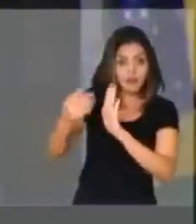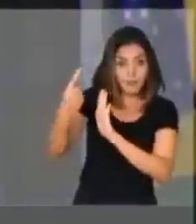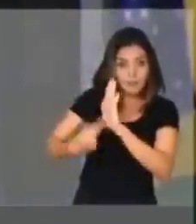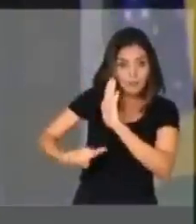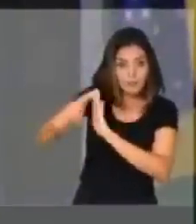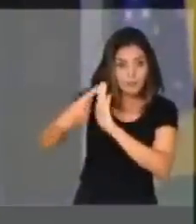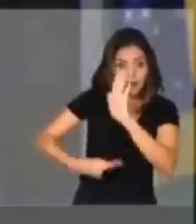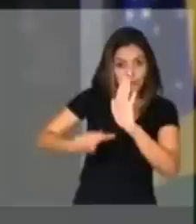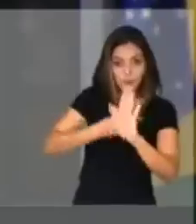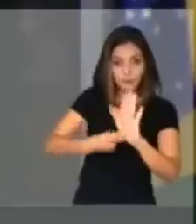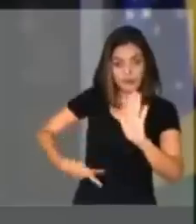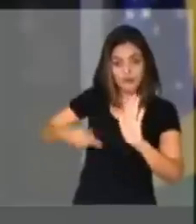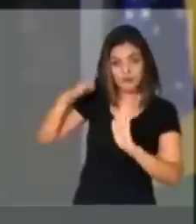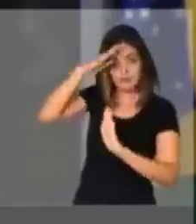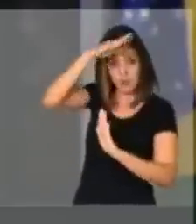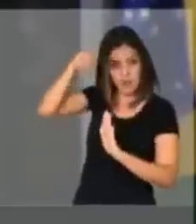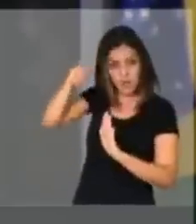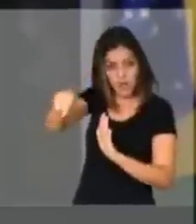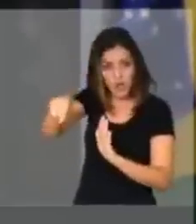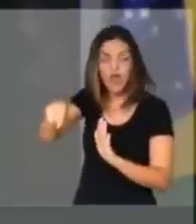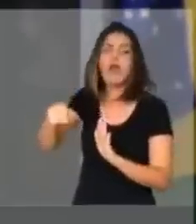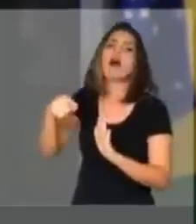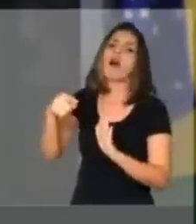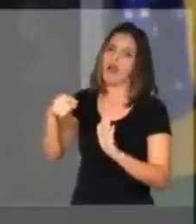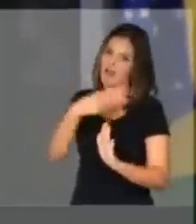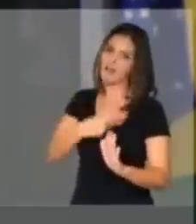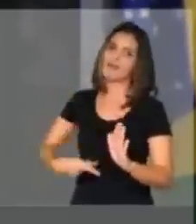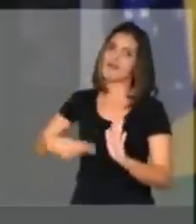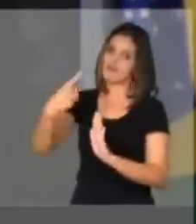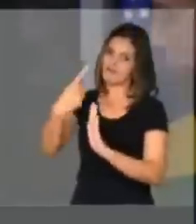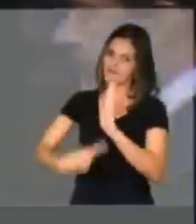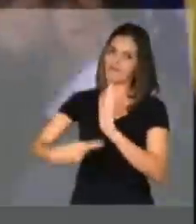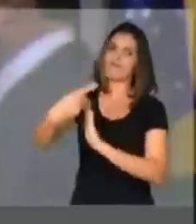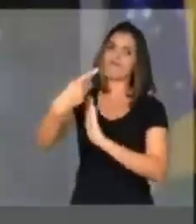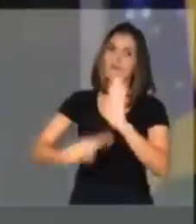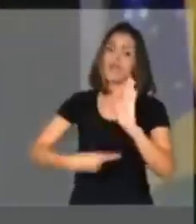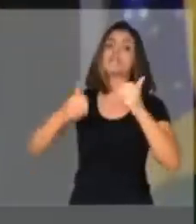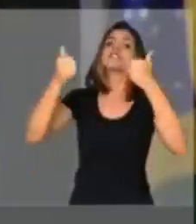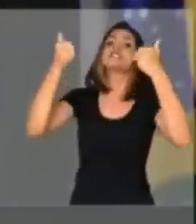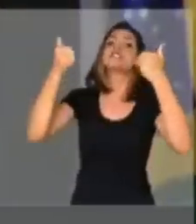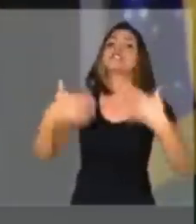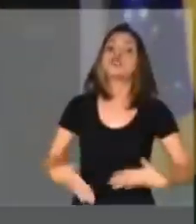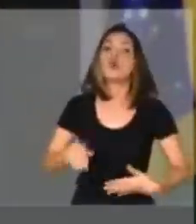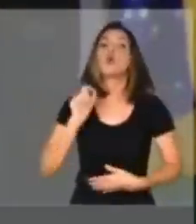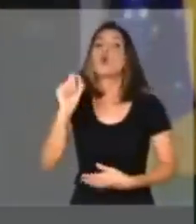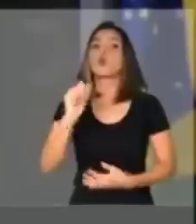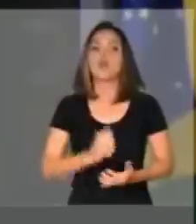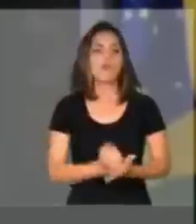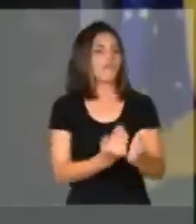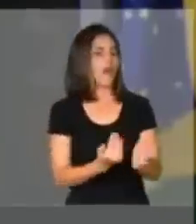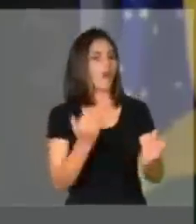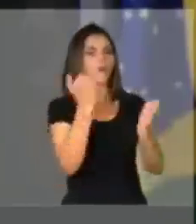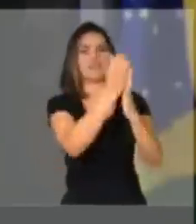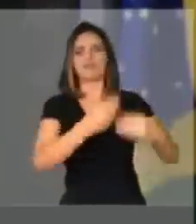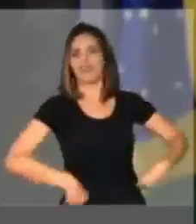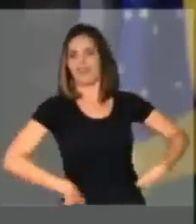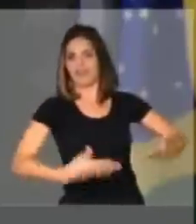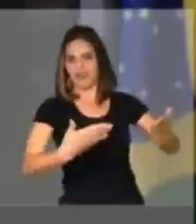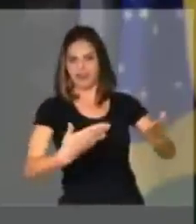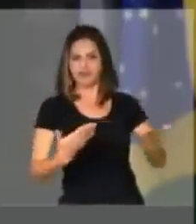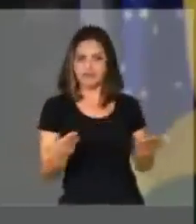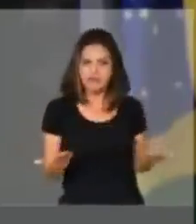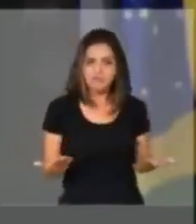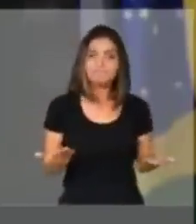do presidente Jair Bolsonaro, o presidente veta sob a justificativa de que aumenta os gastos.